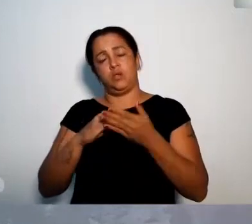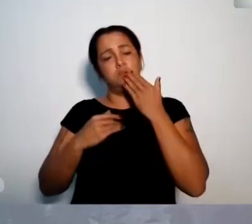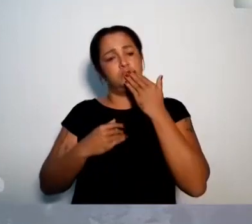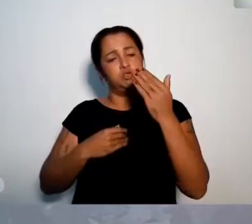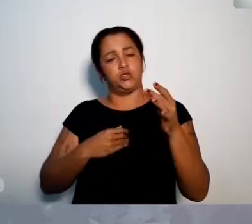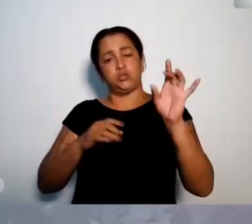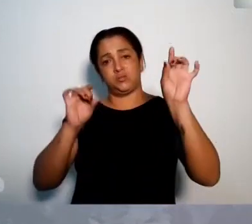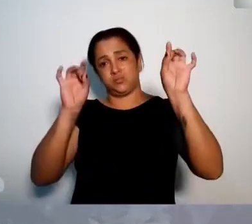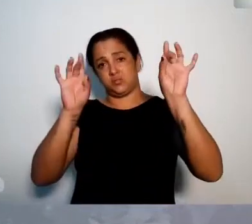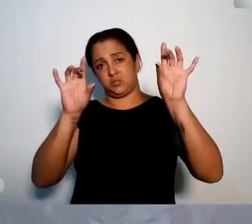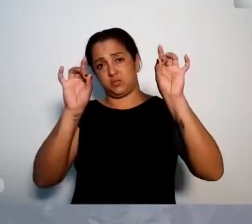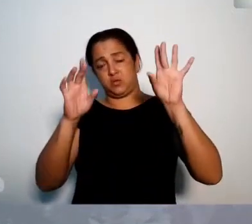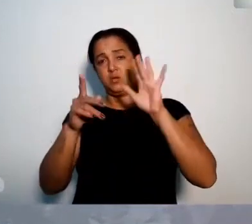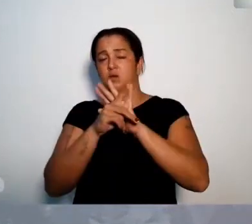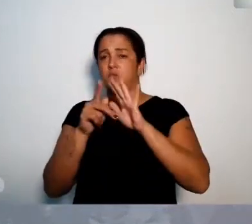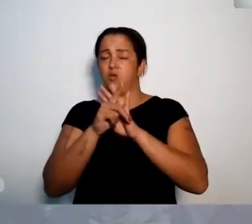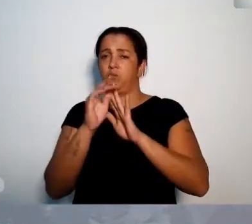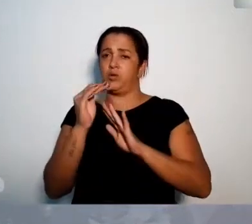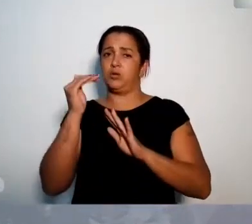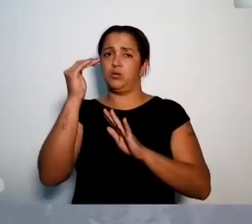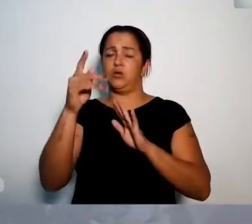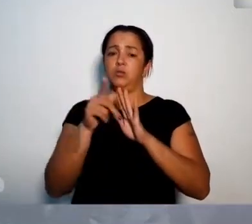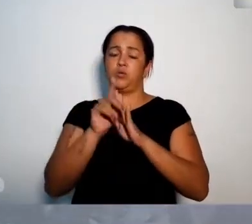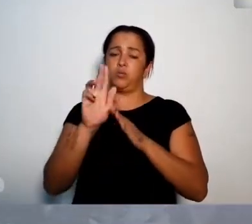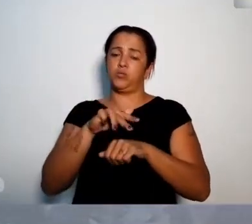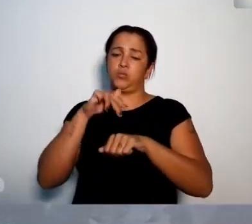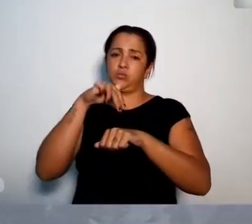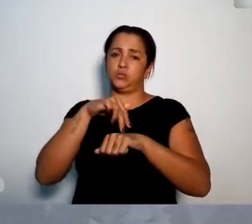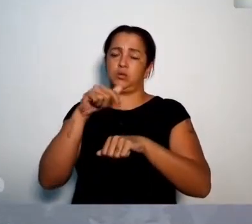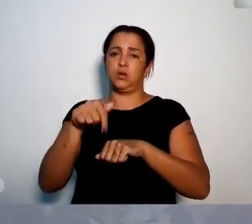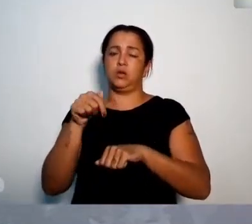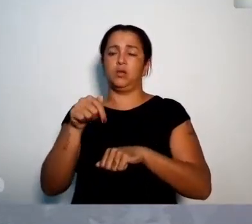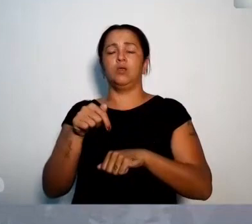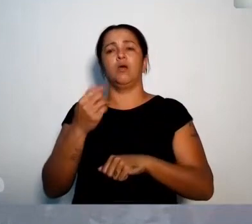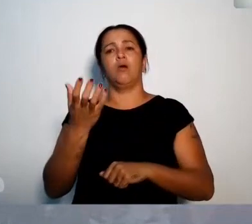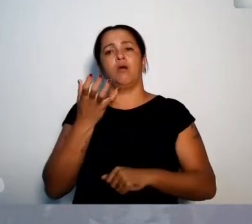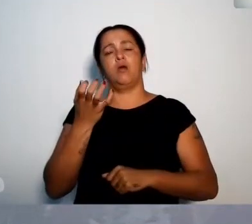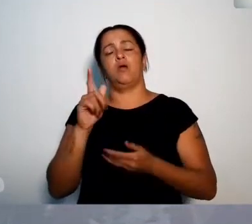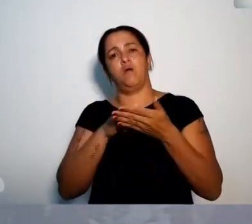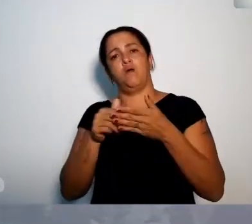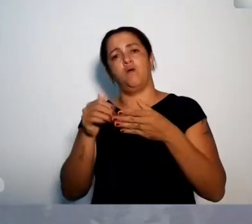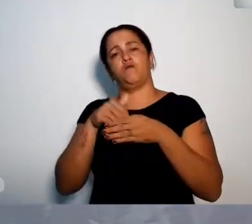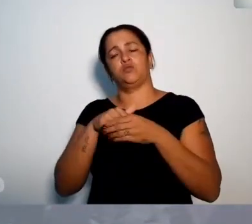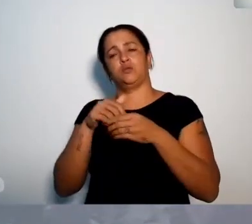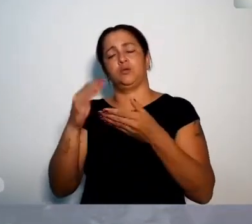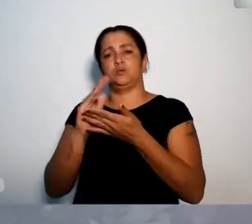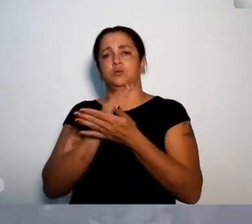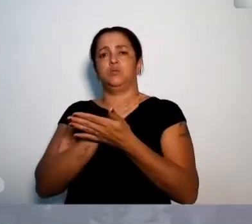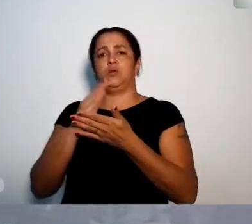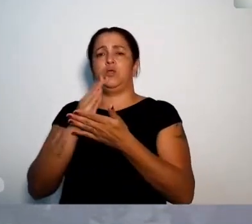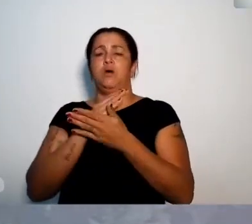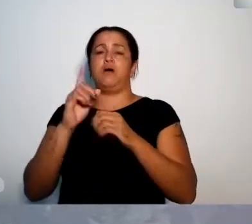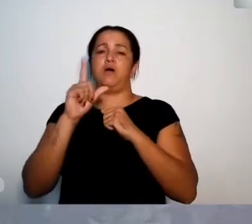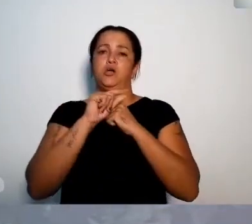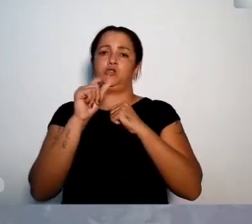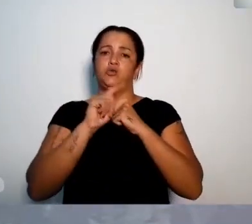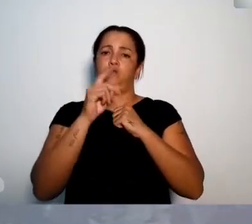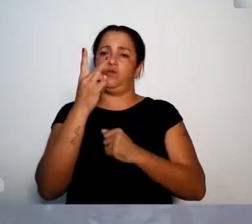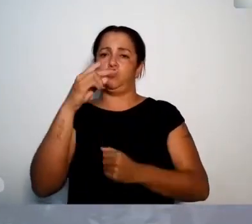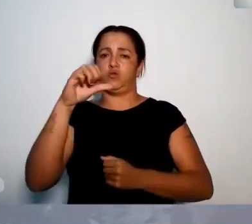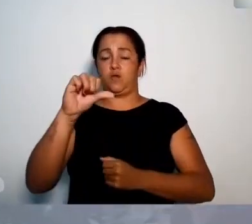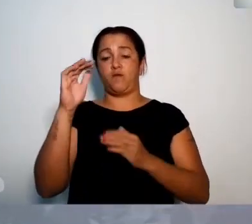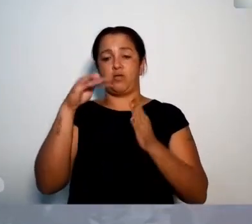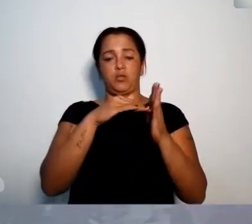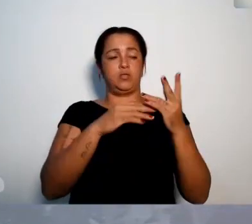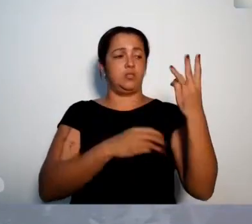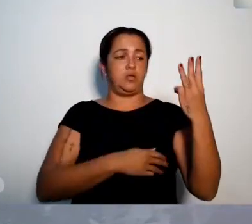e já gostaria de fazê-lo daqui da tribuna, senhor presidente. Eu gostaria de votar em separado os artigos 29 a 39, que são os